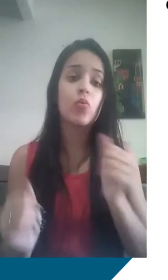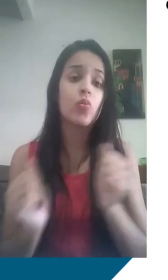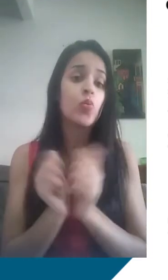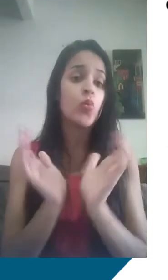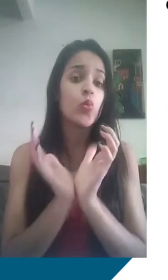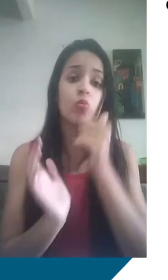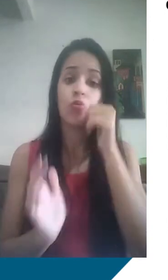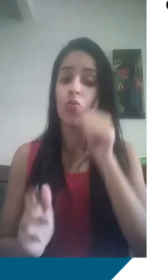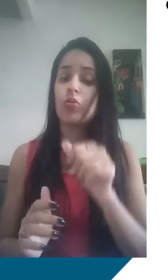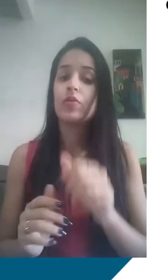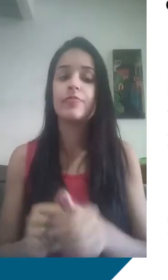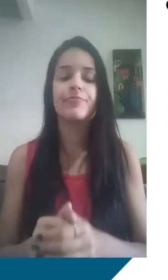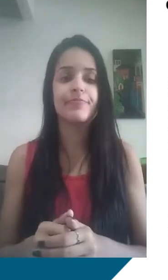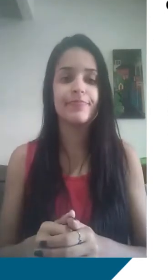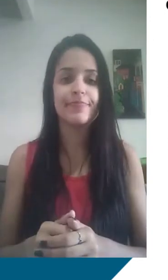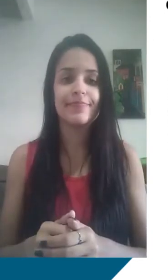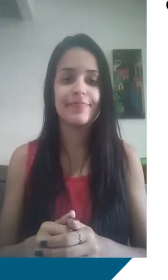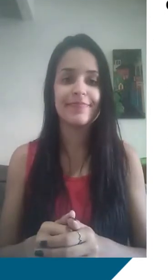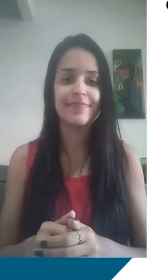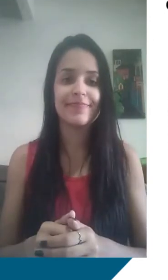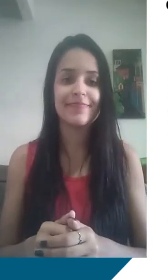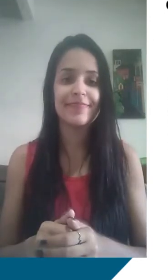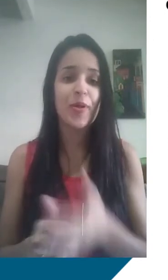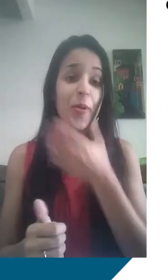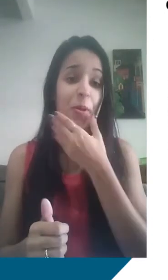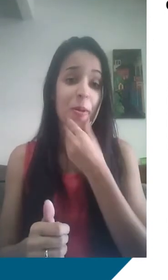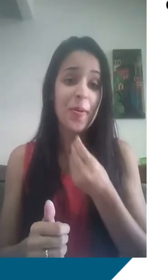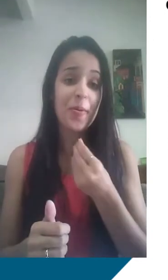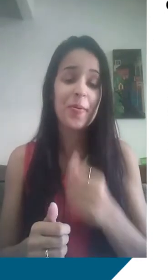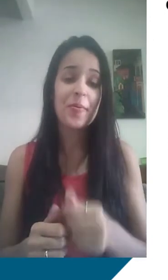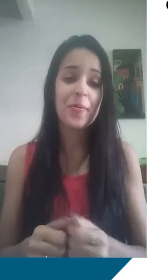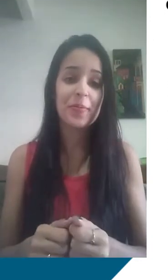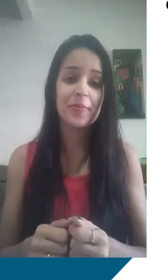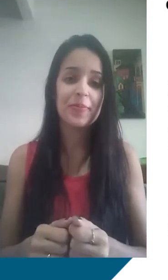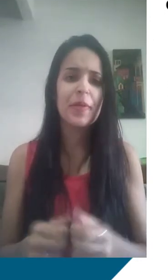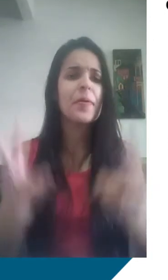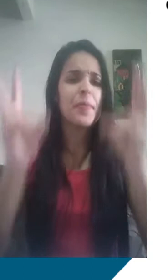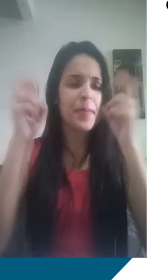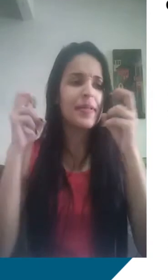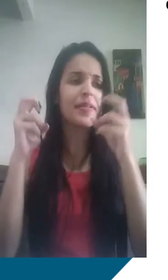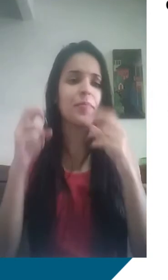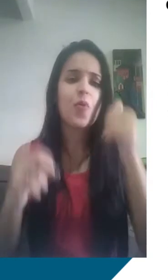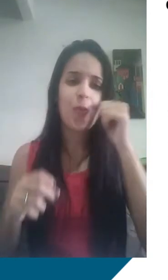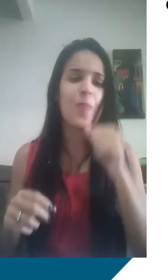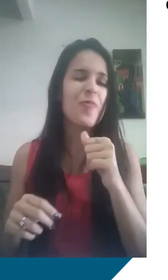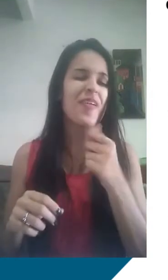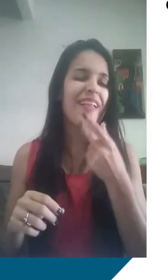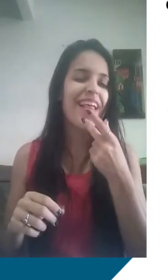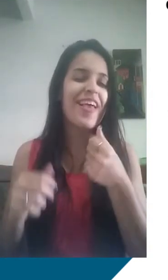levou o narrador a ser vítima de uma zombaria em razão de suas